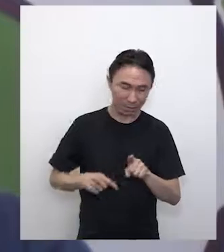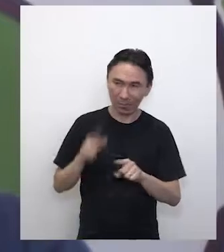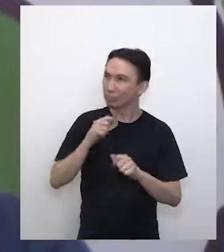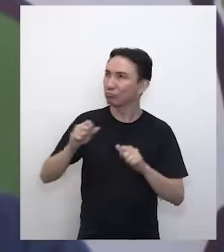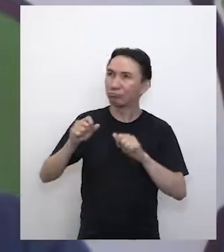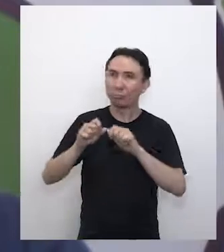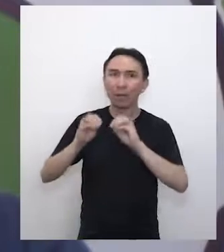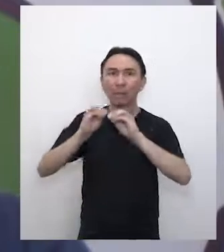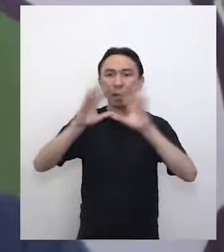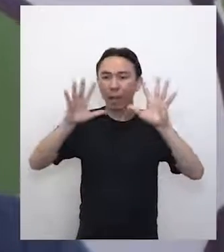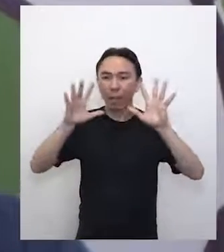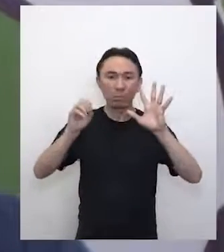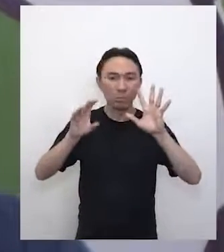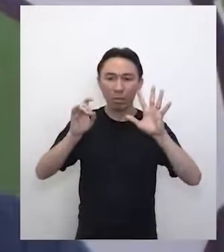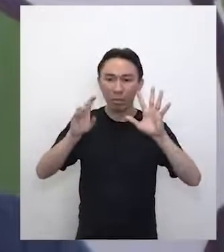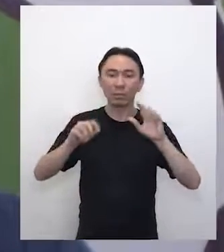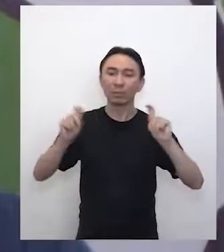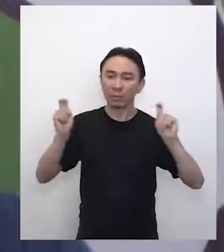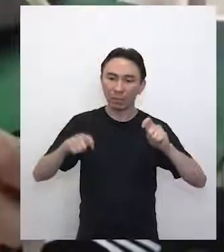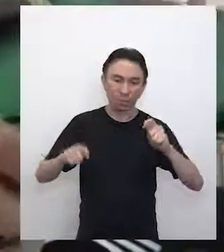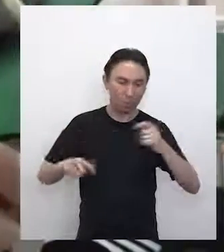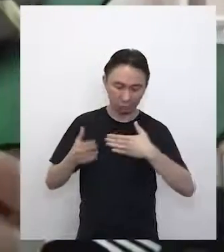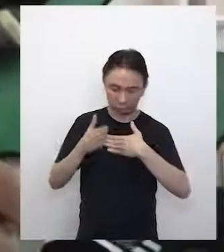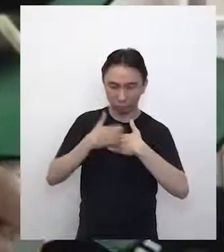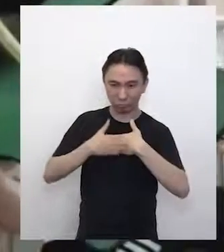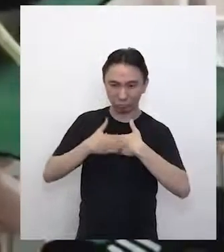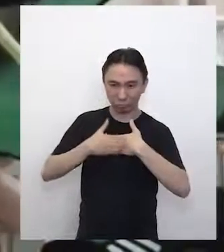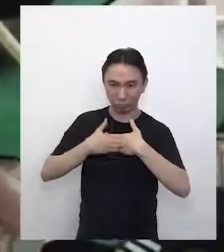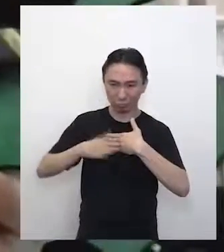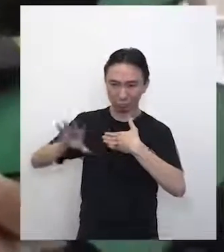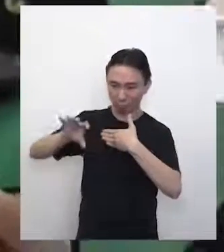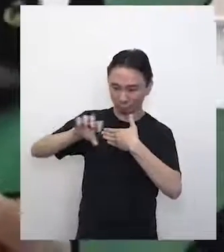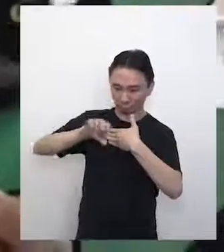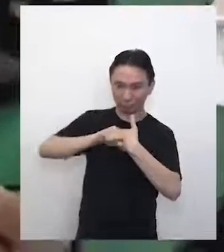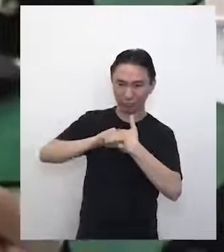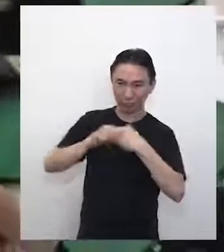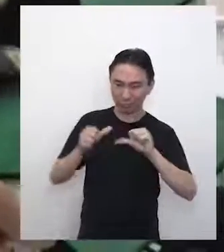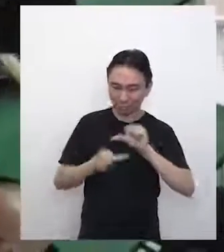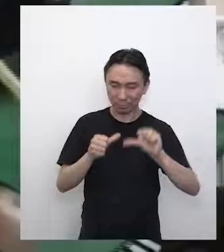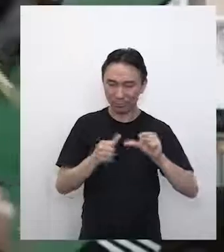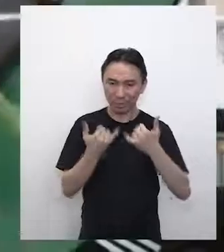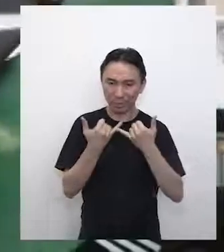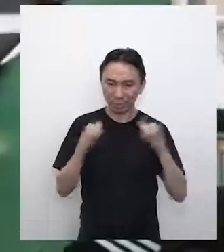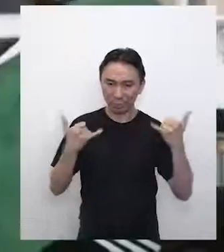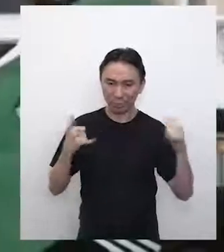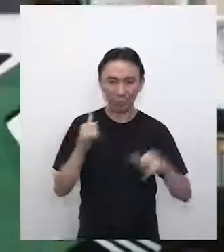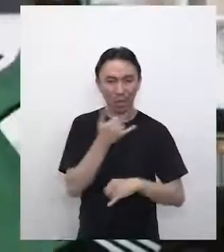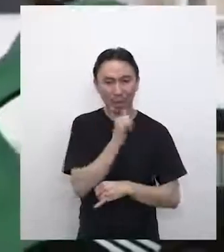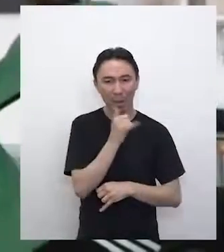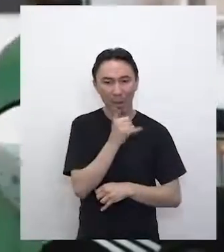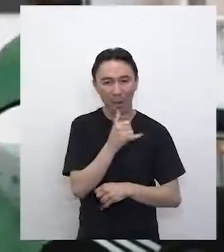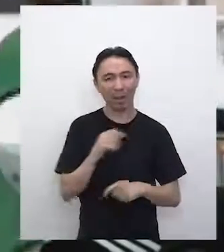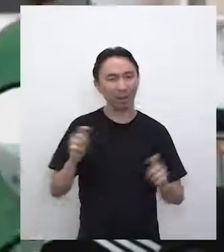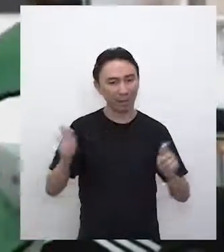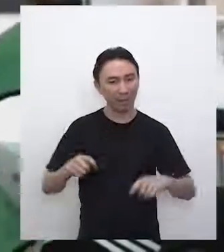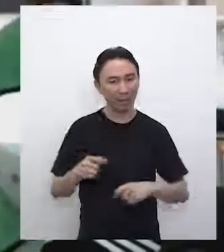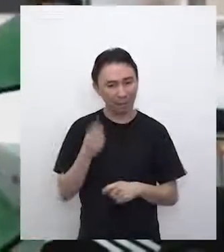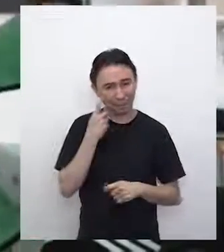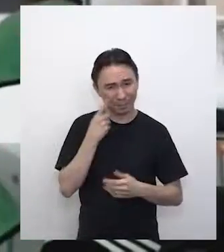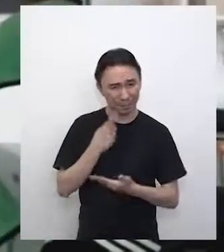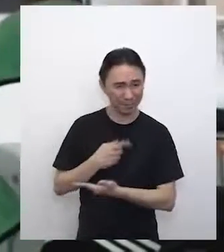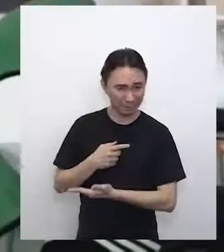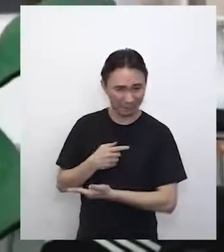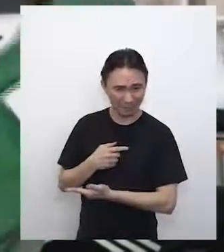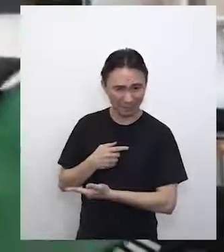gerar energia aqui para a placa. Exatamente. E é interessante perceber que, para um LEDzinho